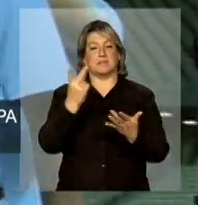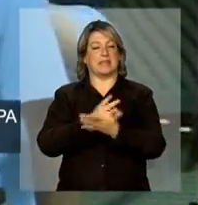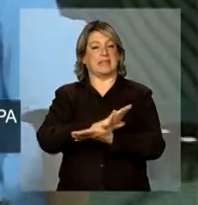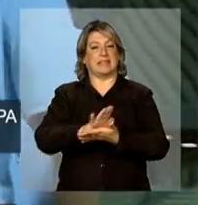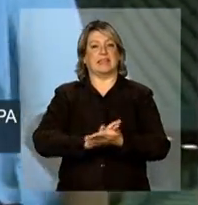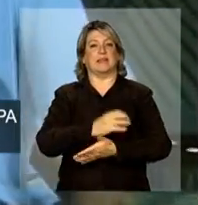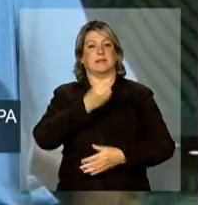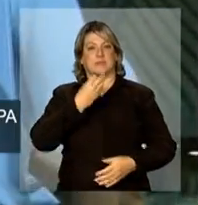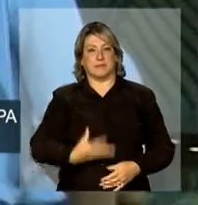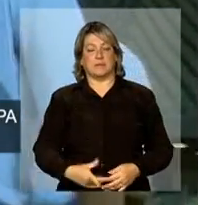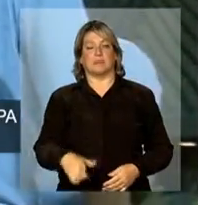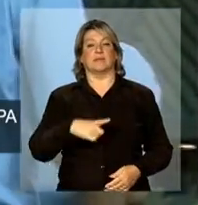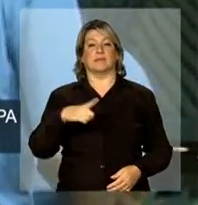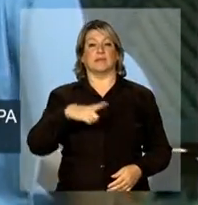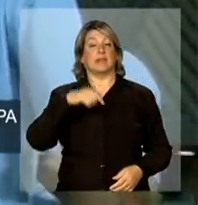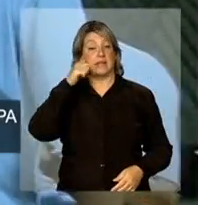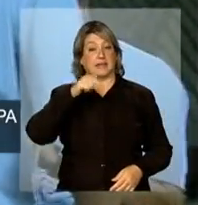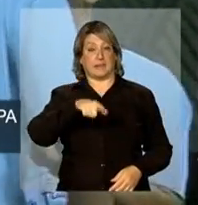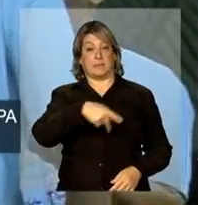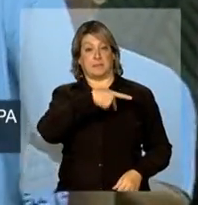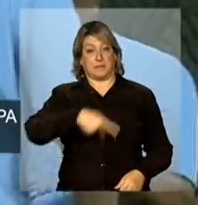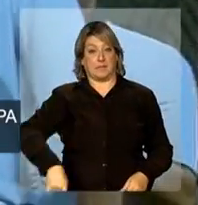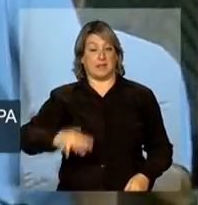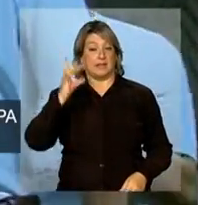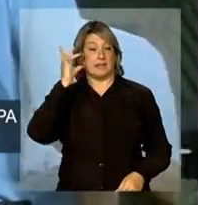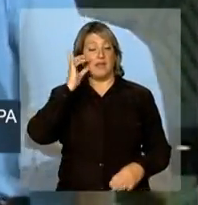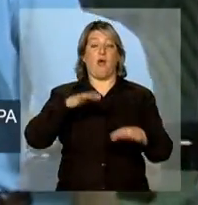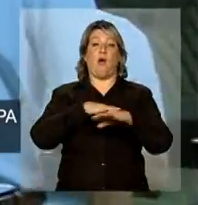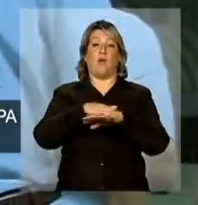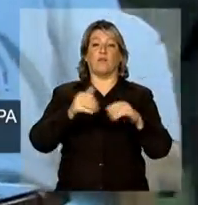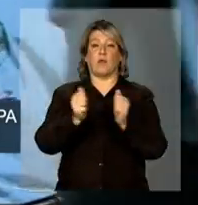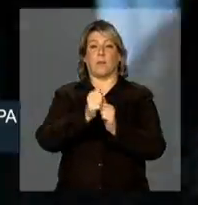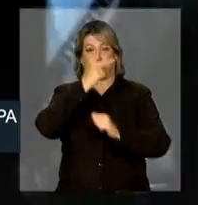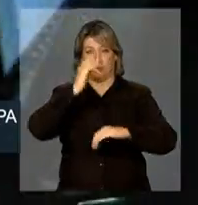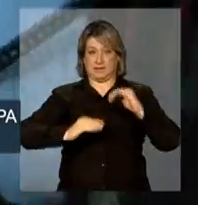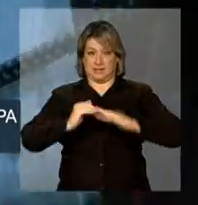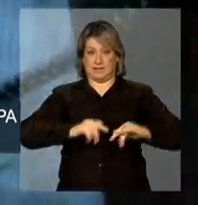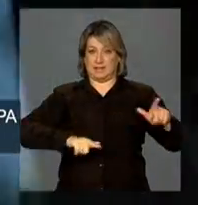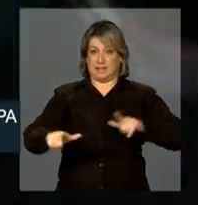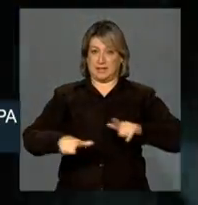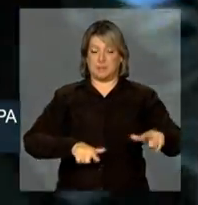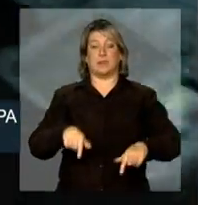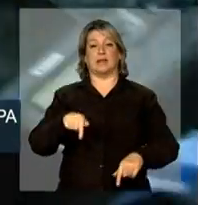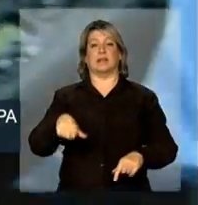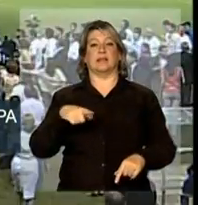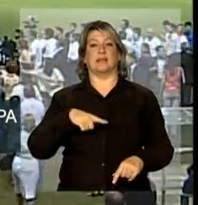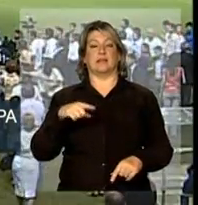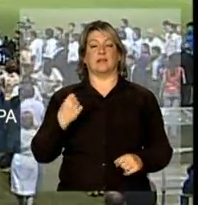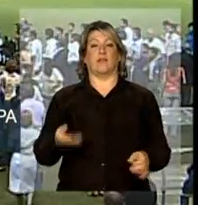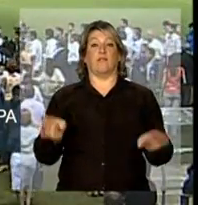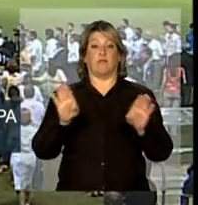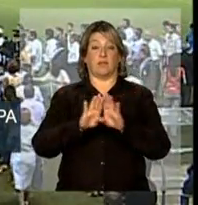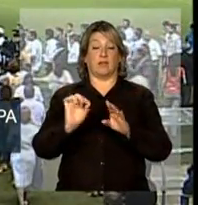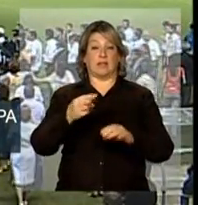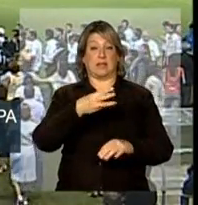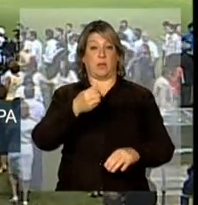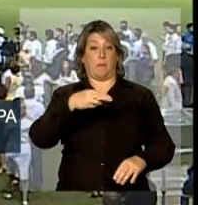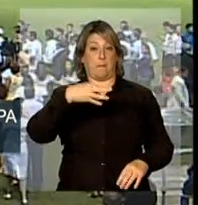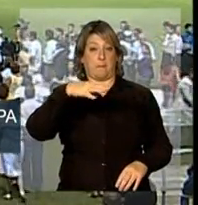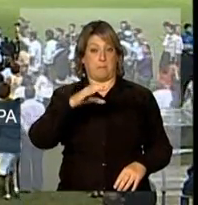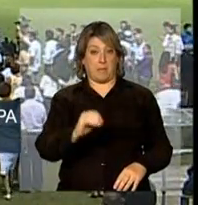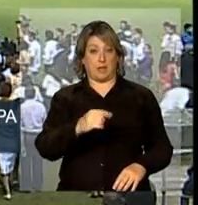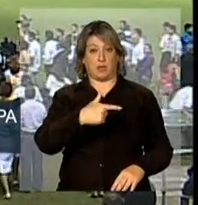aí a presidenta conversando com trabalhadores da obra. O estádio foi fechado em 31 de março de